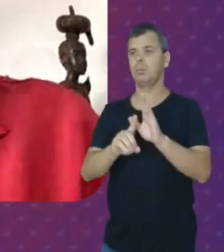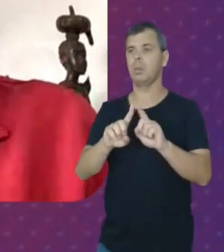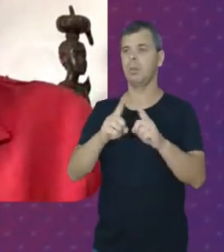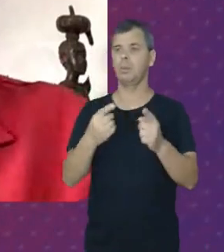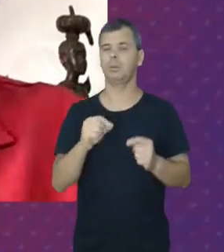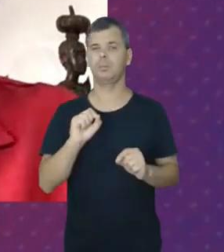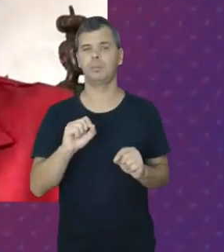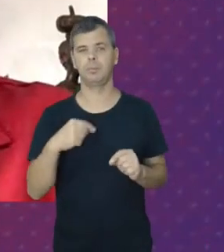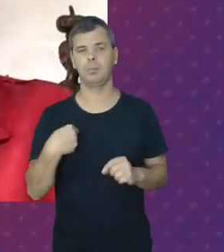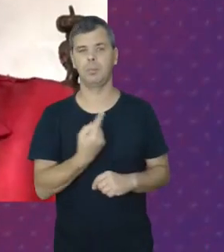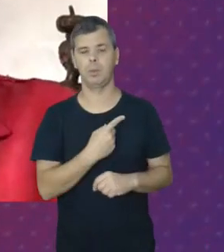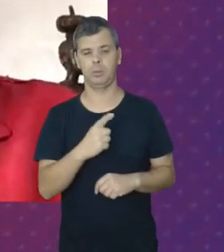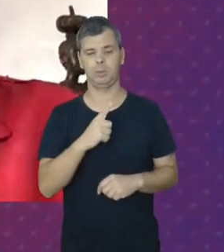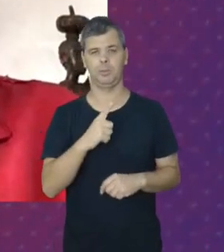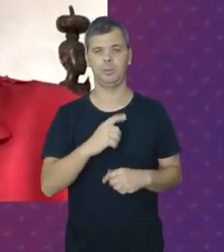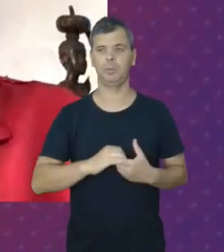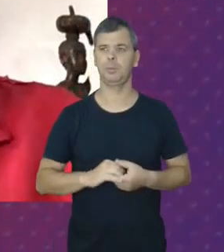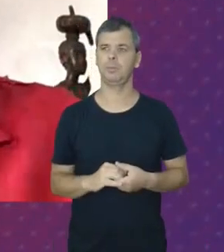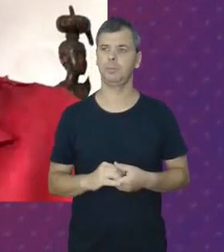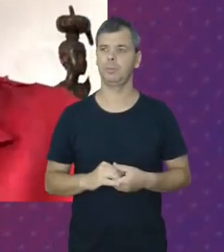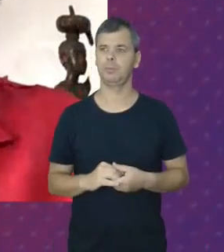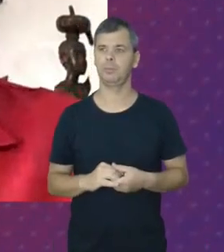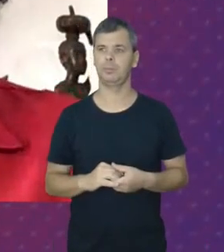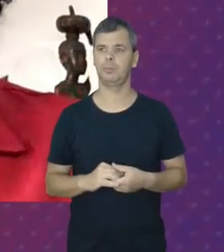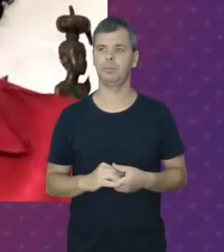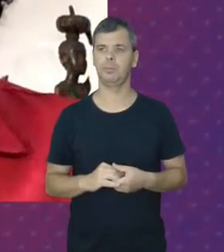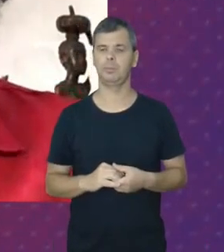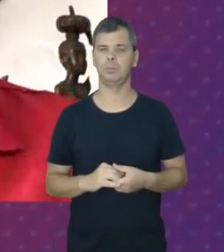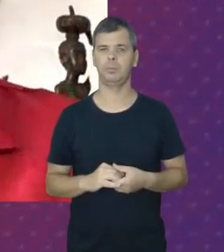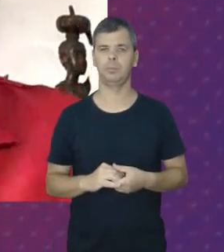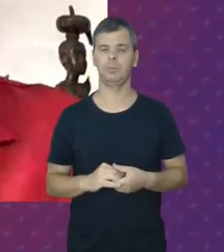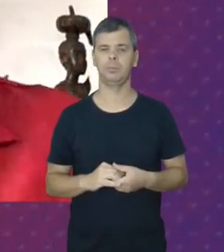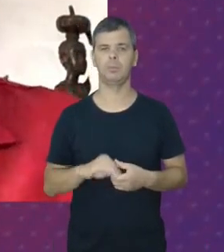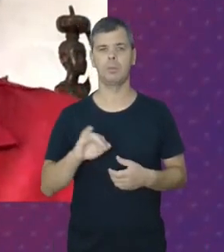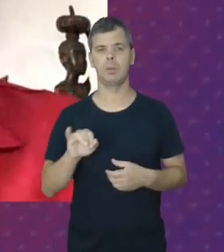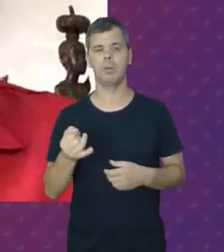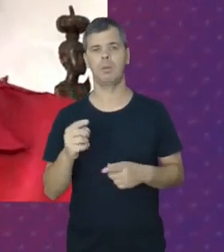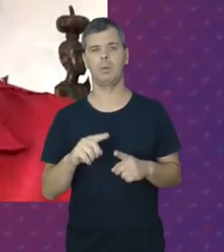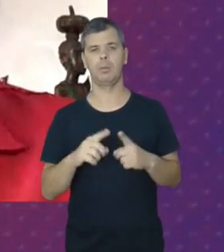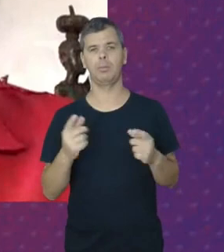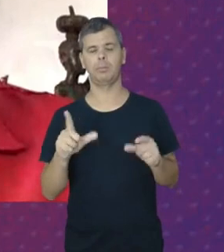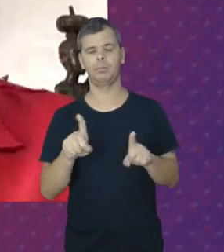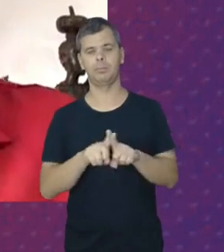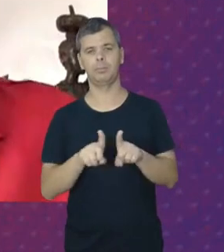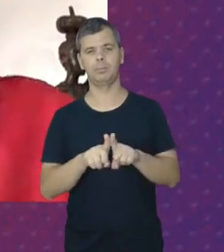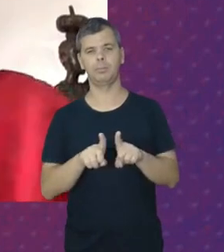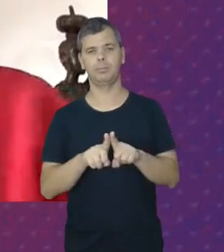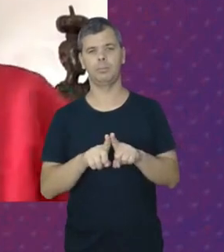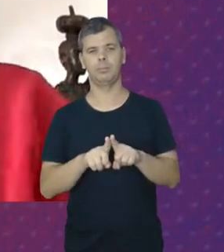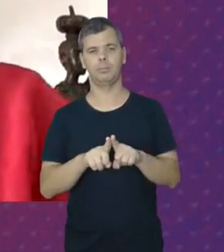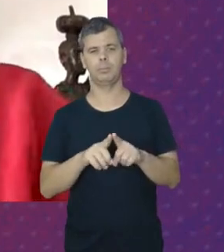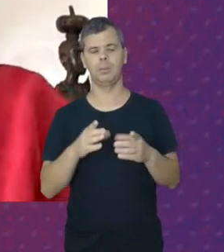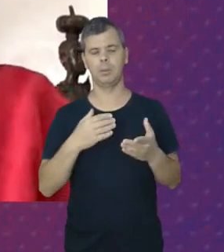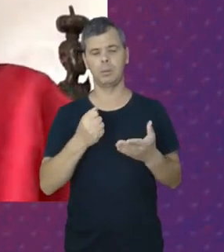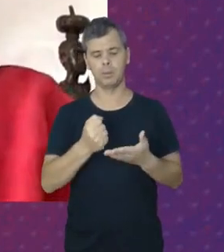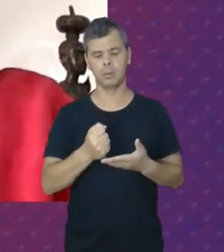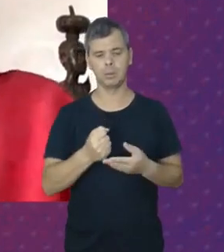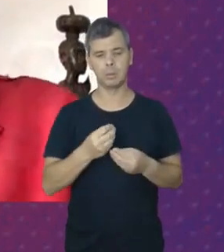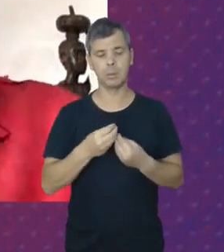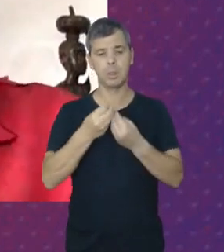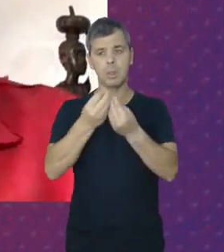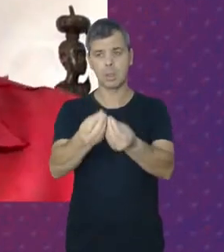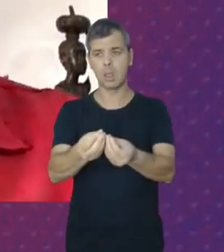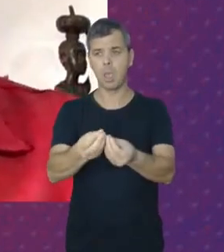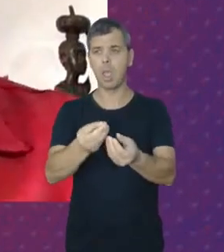Nós Tivéssemos Ali A oportunidade De Também Dar uma Compensação